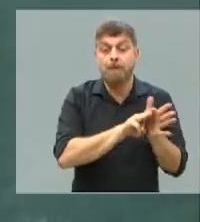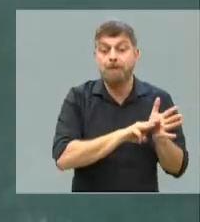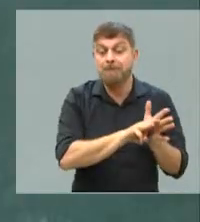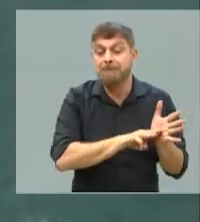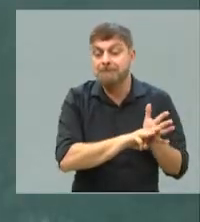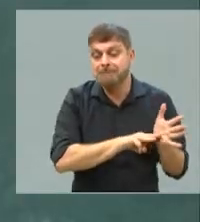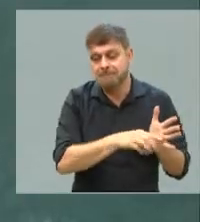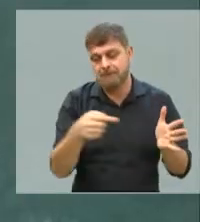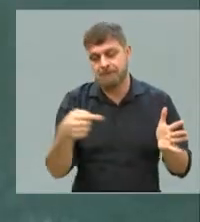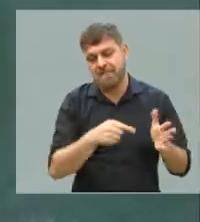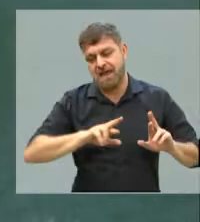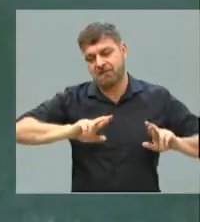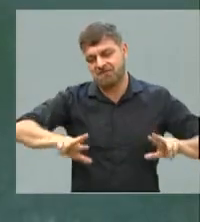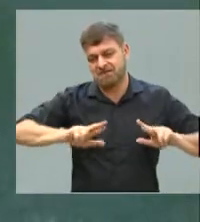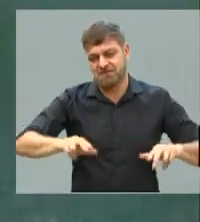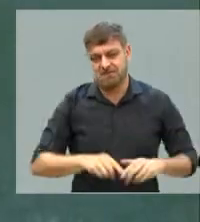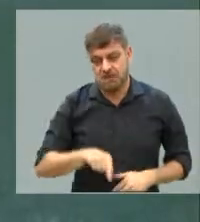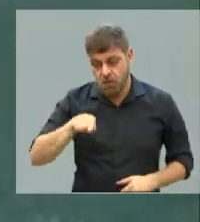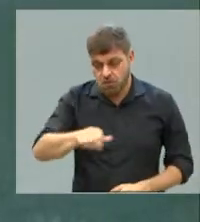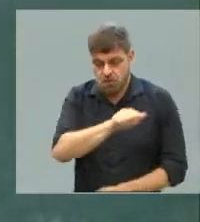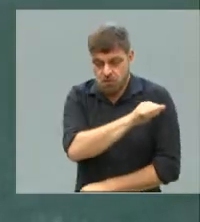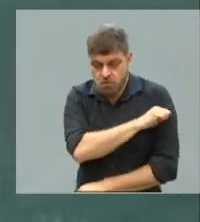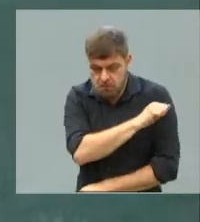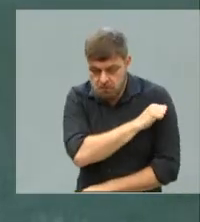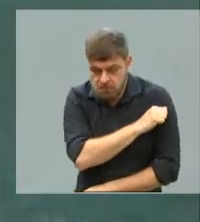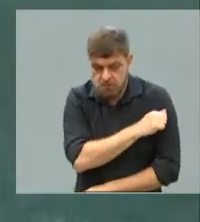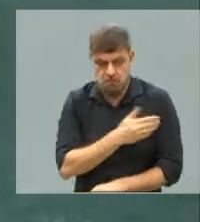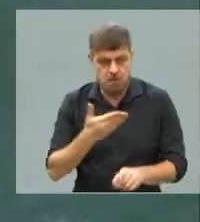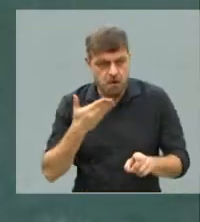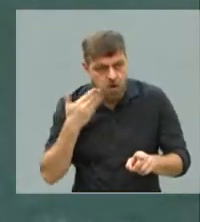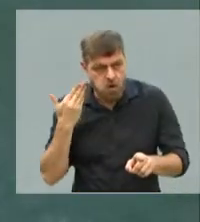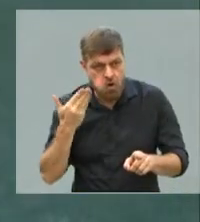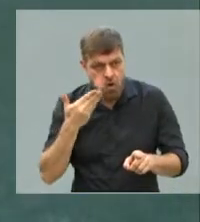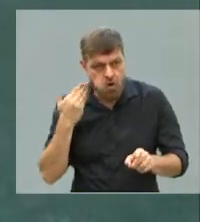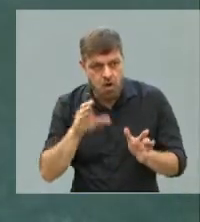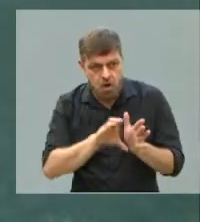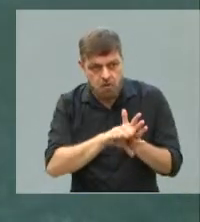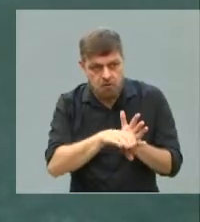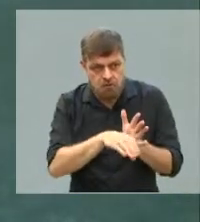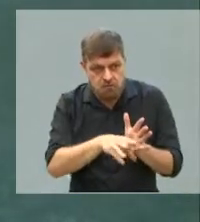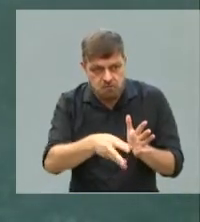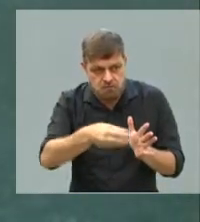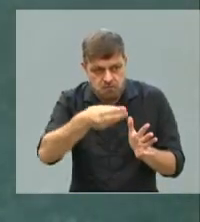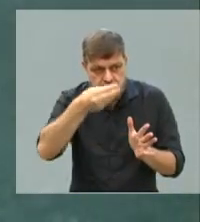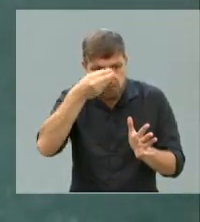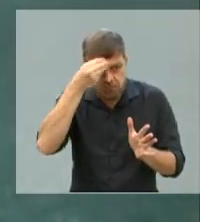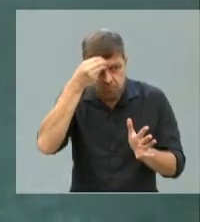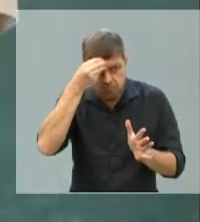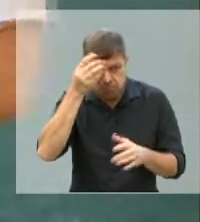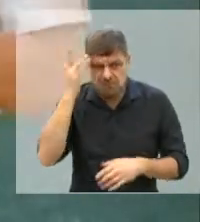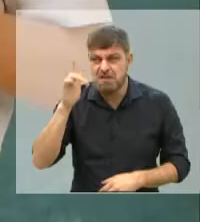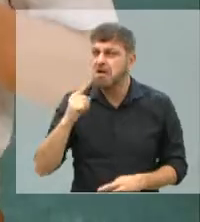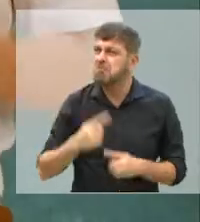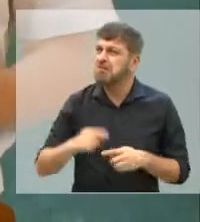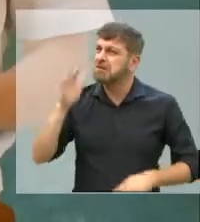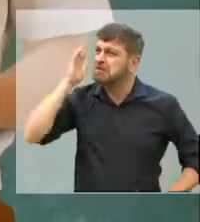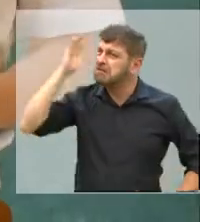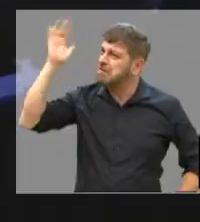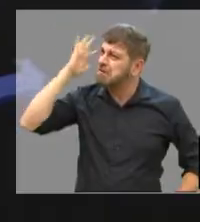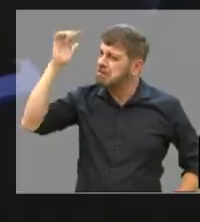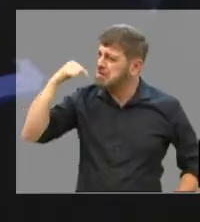quando o aluno começa a receber o conteúdo, ele não tem a mínima ideia o que ele vai fazer com